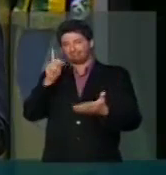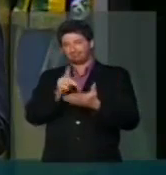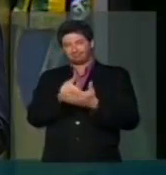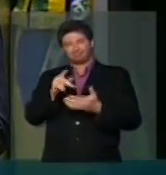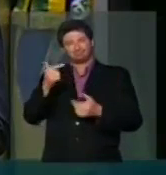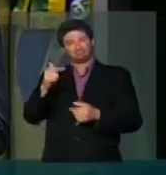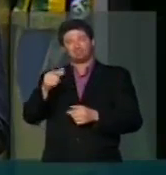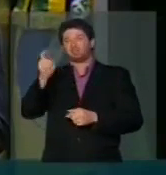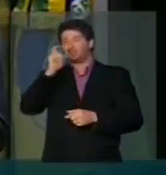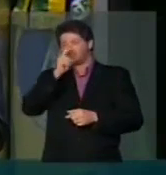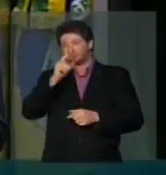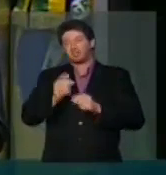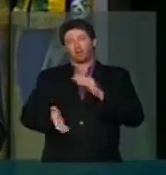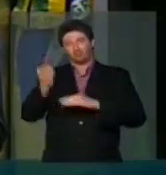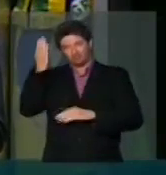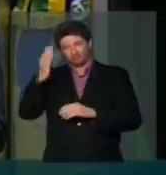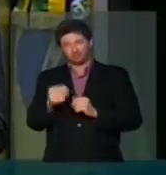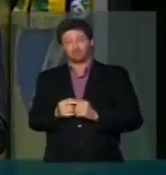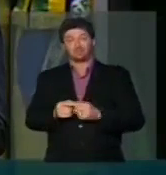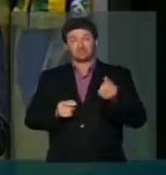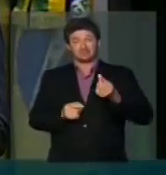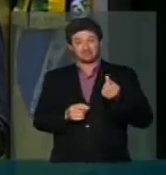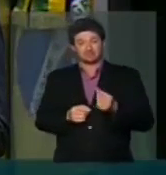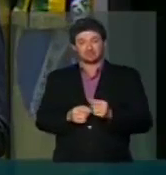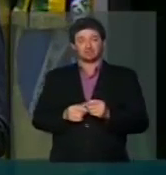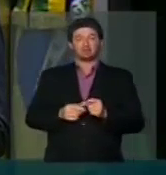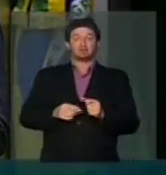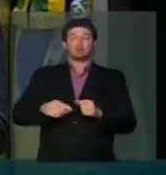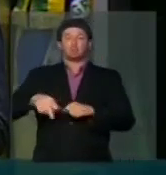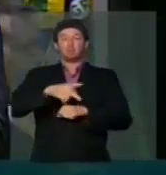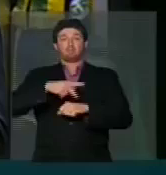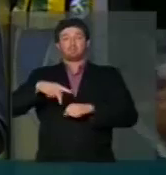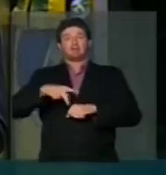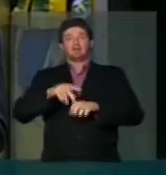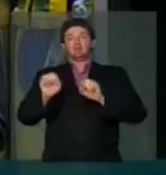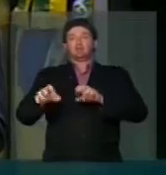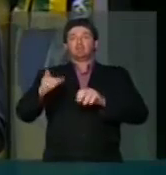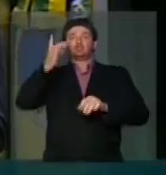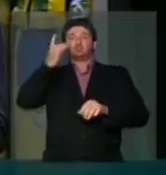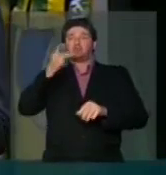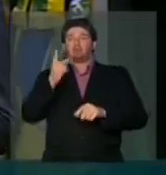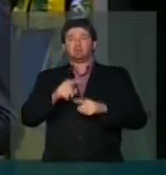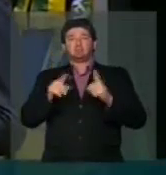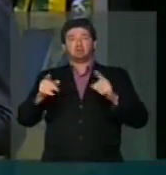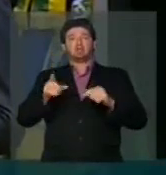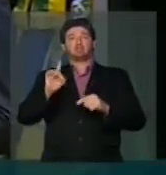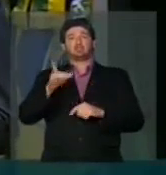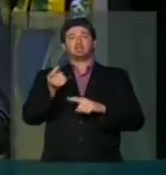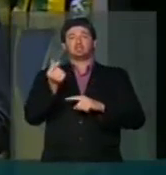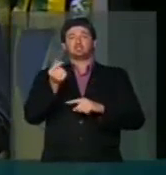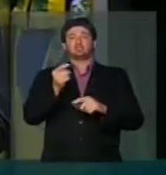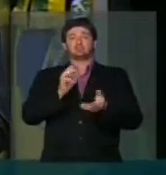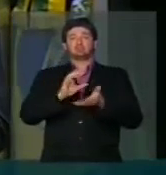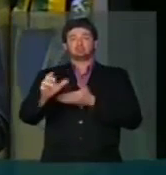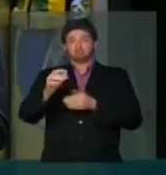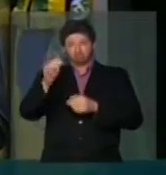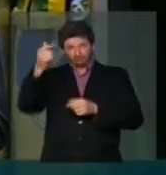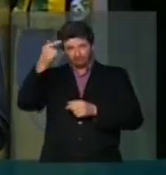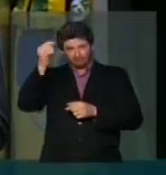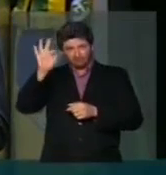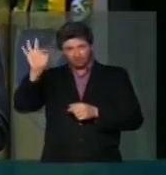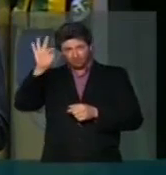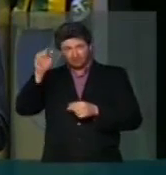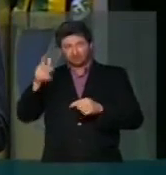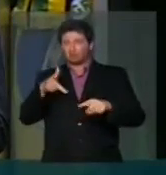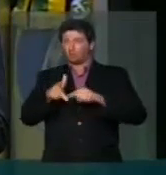verdade. Sexto, Dilma disse que o Brasil seria a pátria educadora, mas até agora só anunciaram cortes nos repasses para universidades, corte